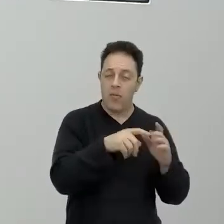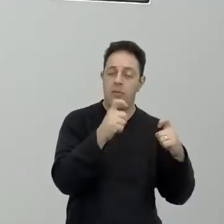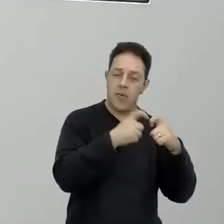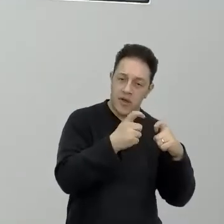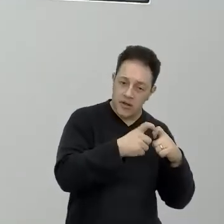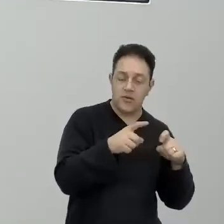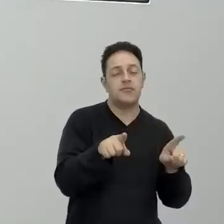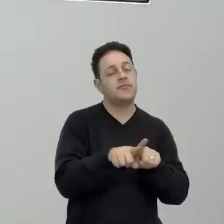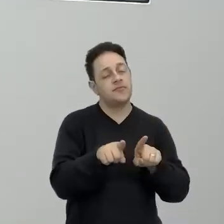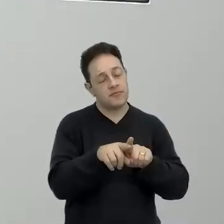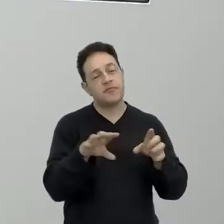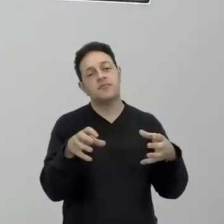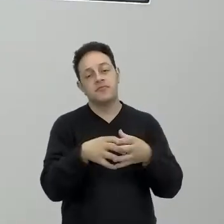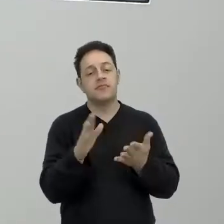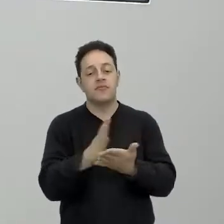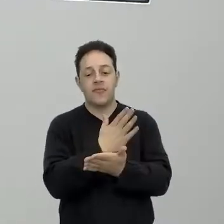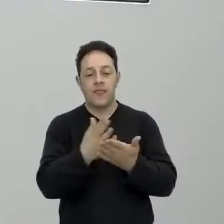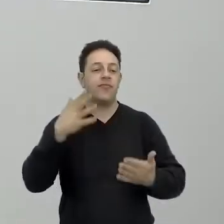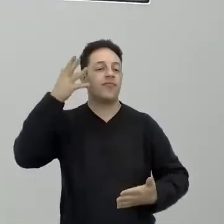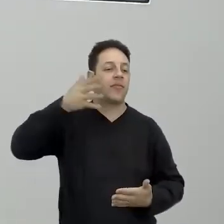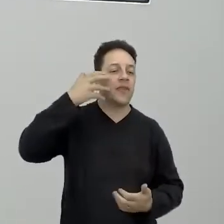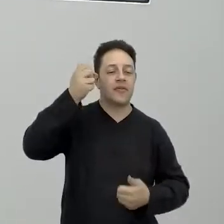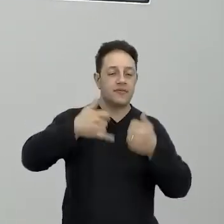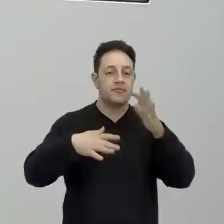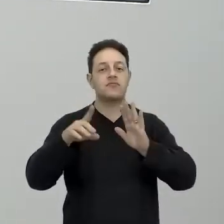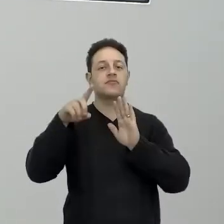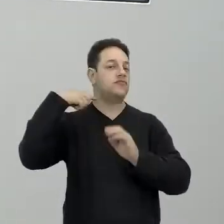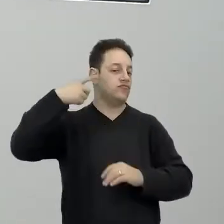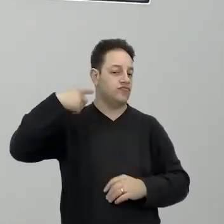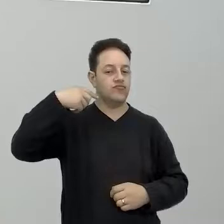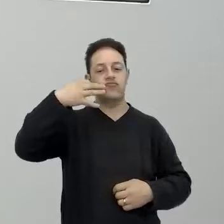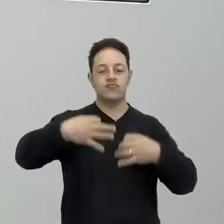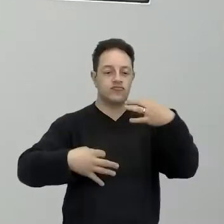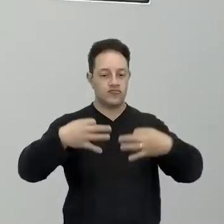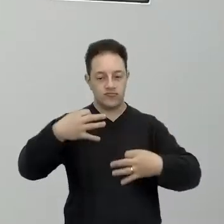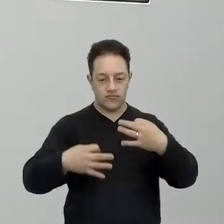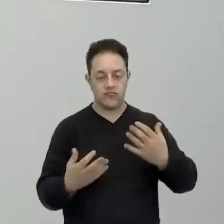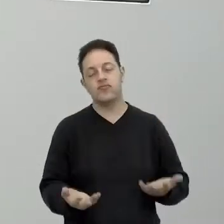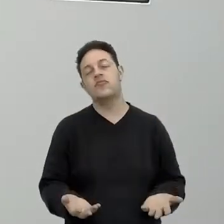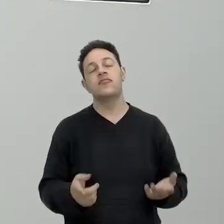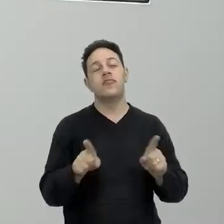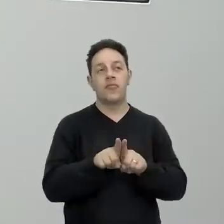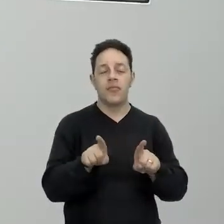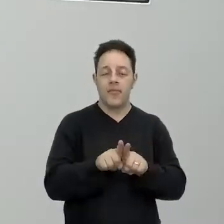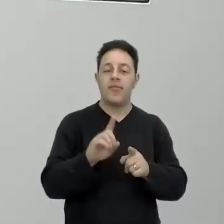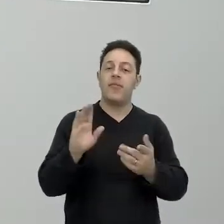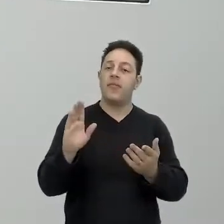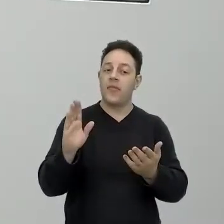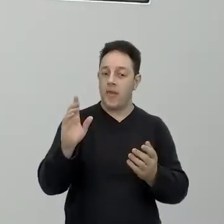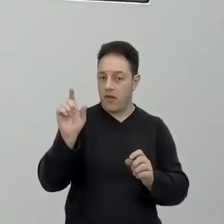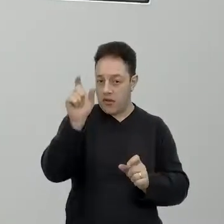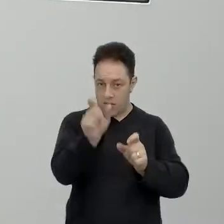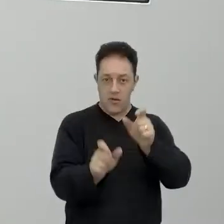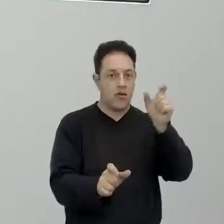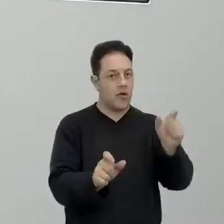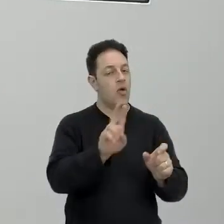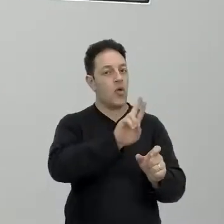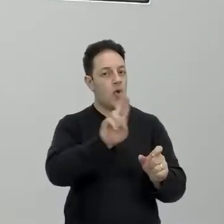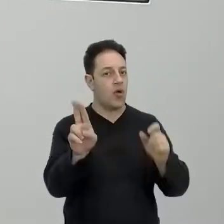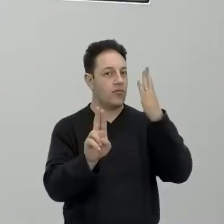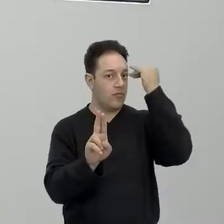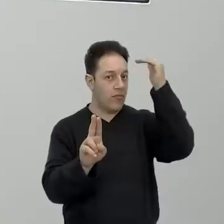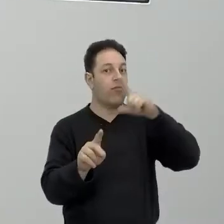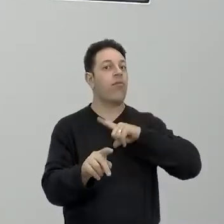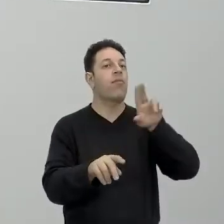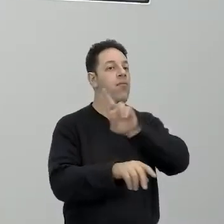existem aquelas pessoas que escrevem discursos na área do direito também, né? Enfim, temos figuras ilustres, né? Nomes de rua aqui de